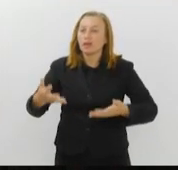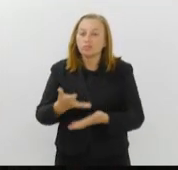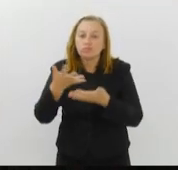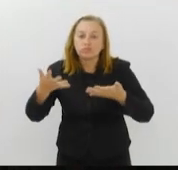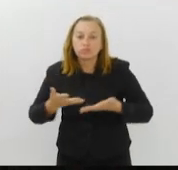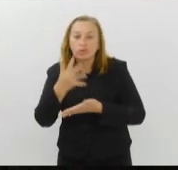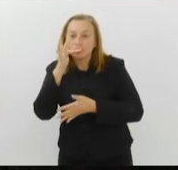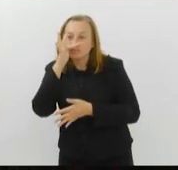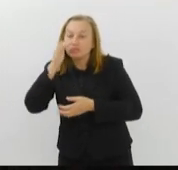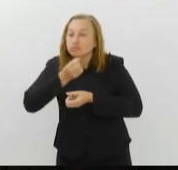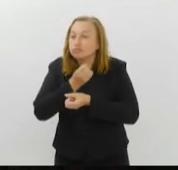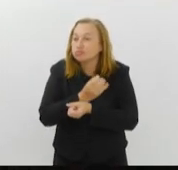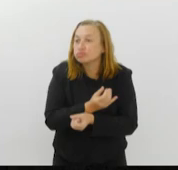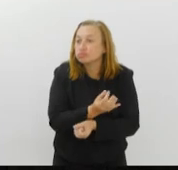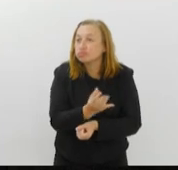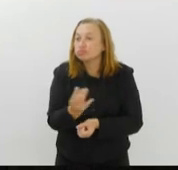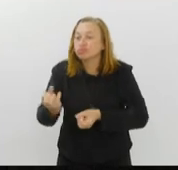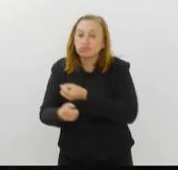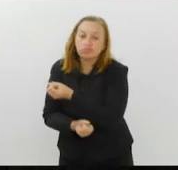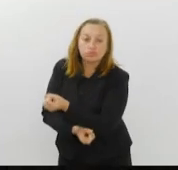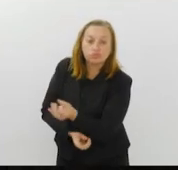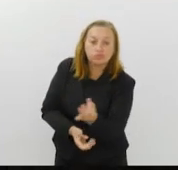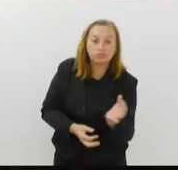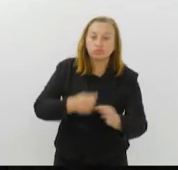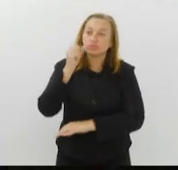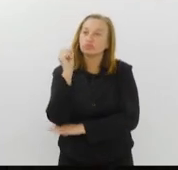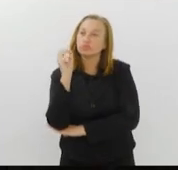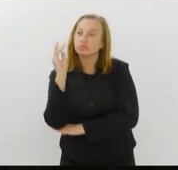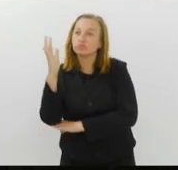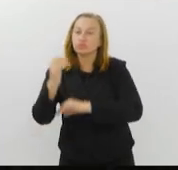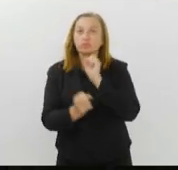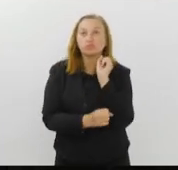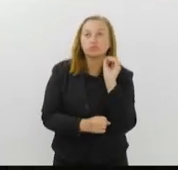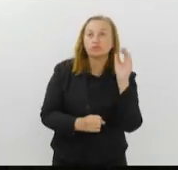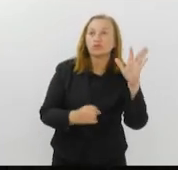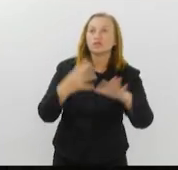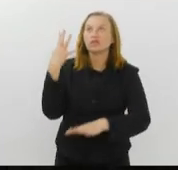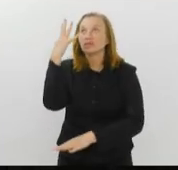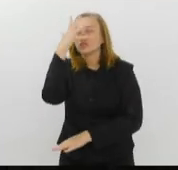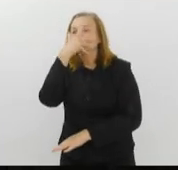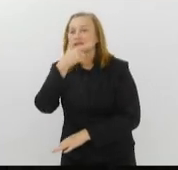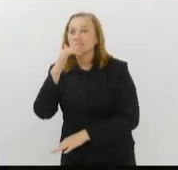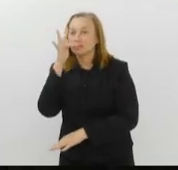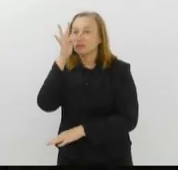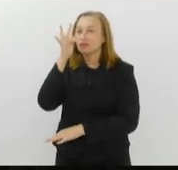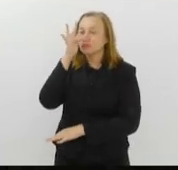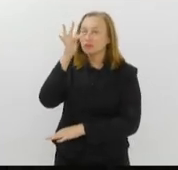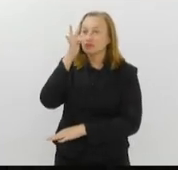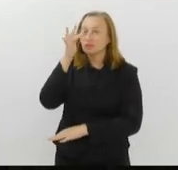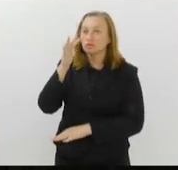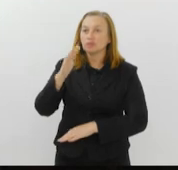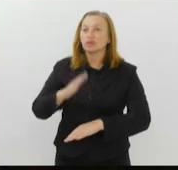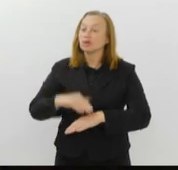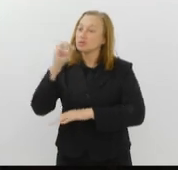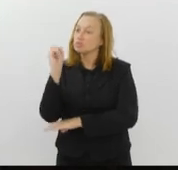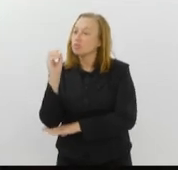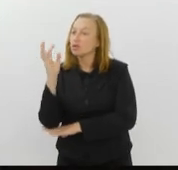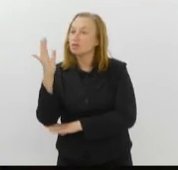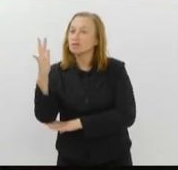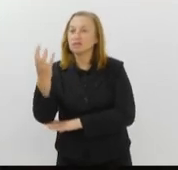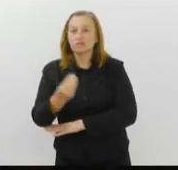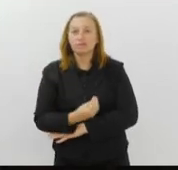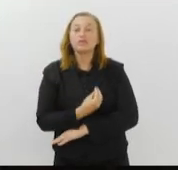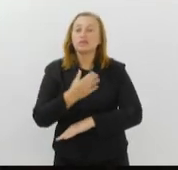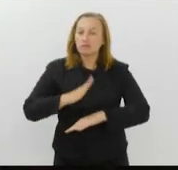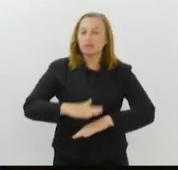terra mais que a vida teus ins sonhos lios Campos tem mais flores nossos